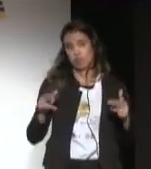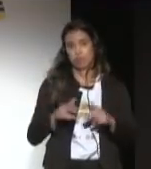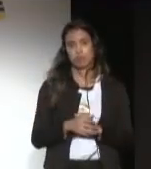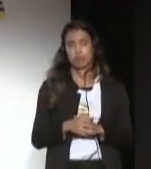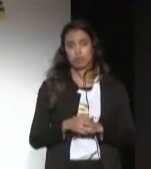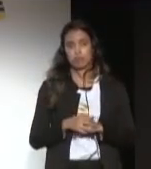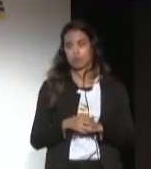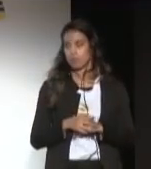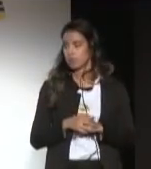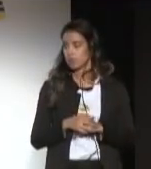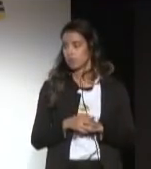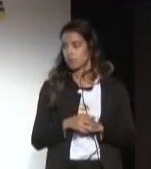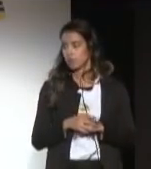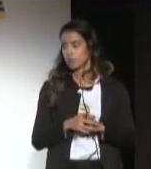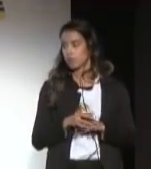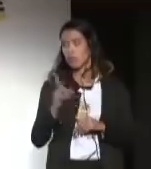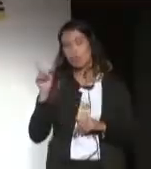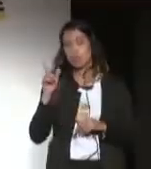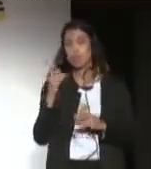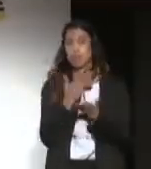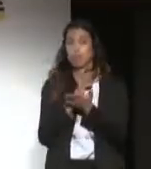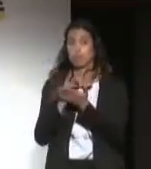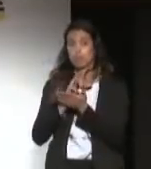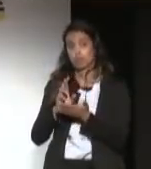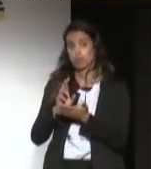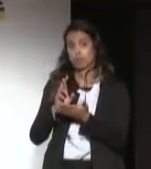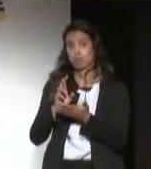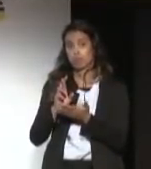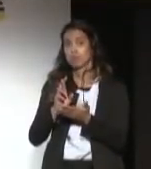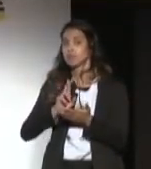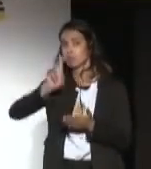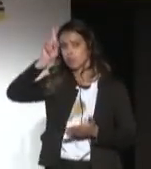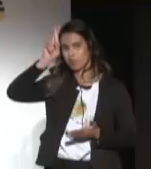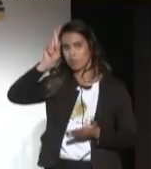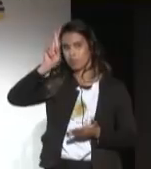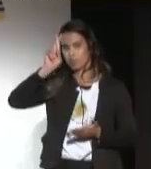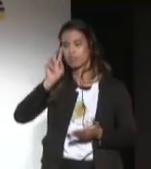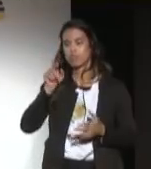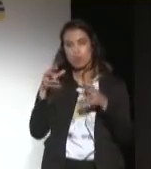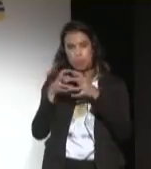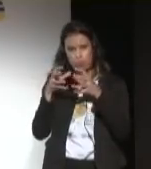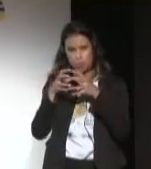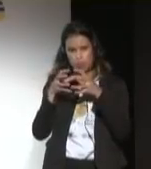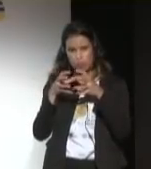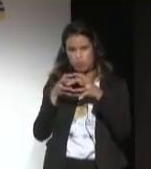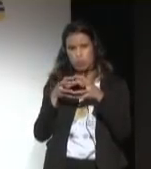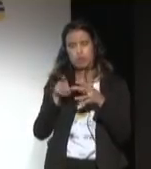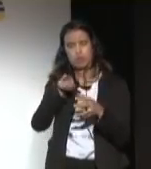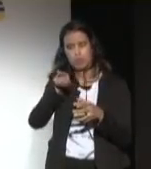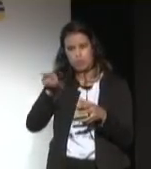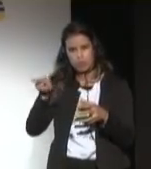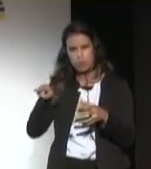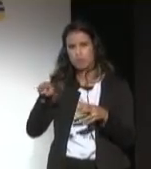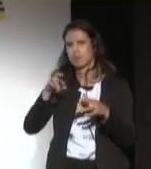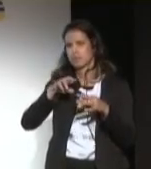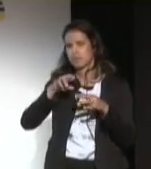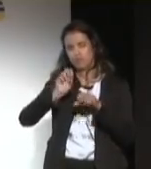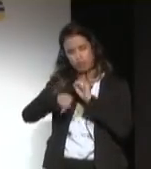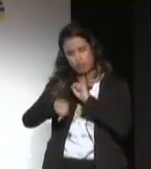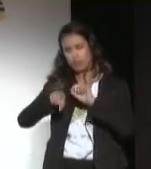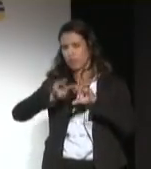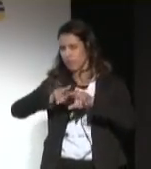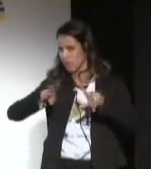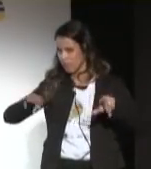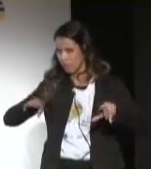Aqui nós temos alguns mentores das escolas modelos na Finlândia. Esse pessoal é altamente educado, com diversos diplomas. Eles